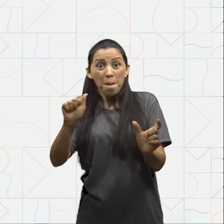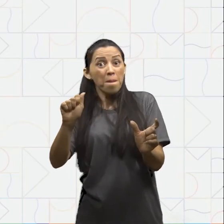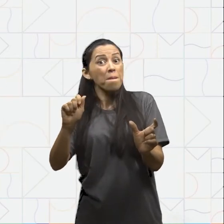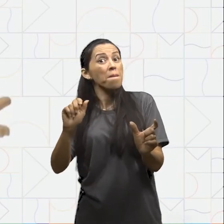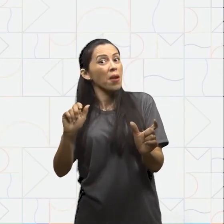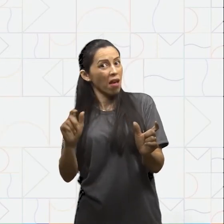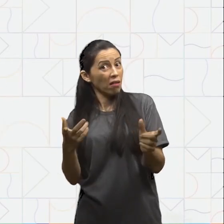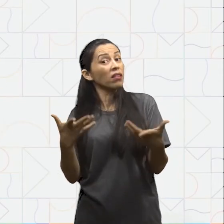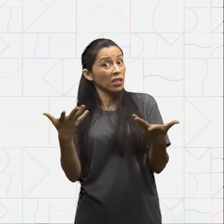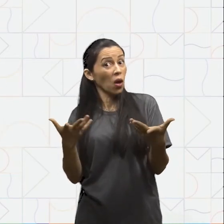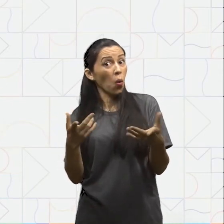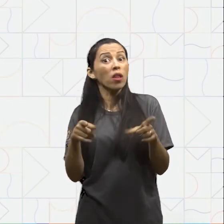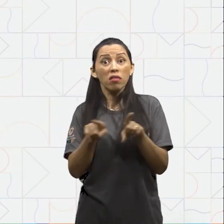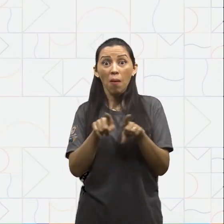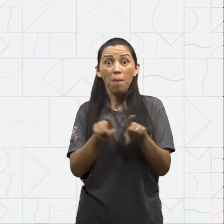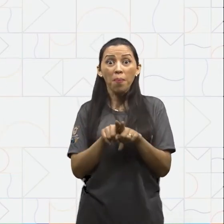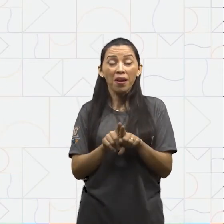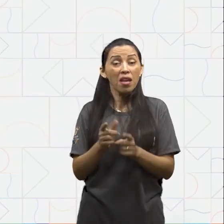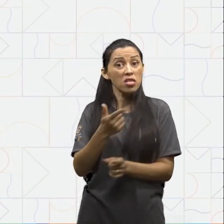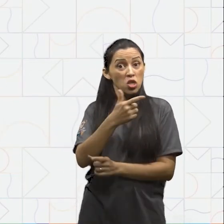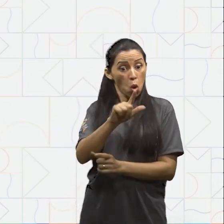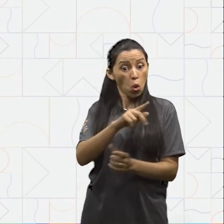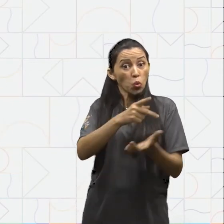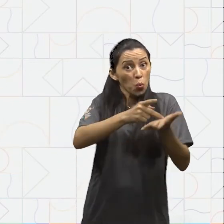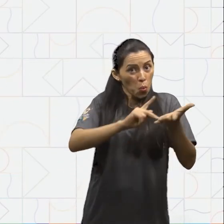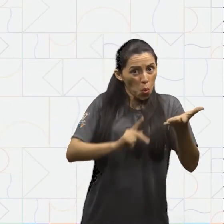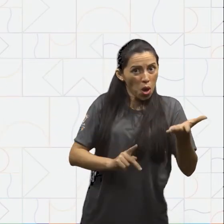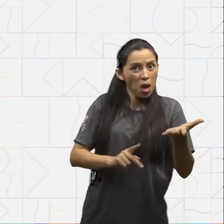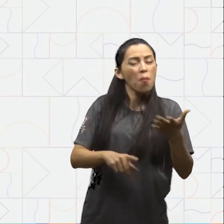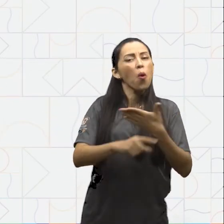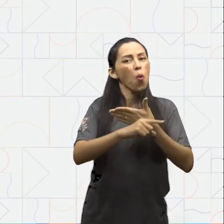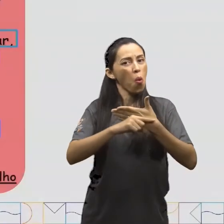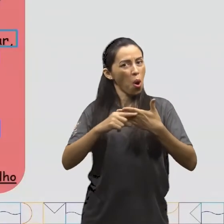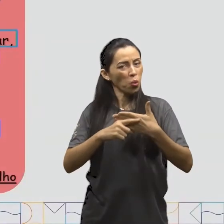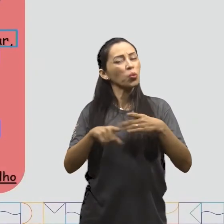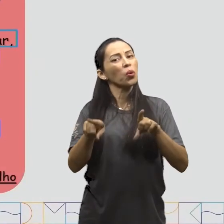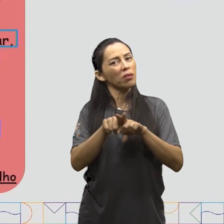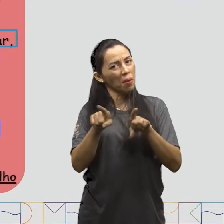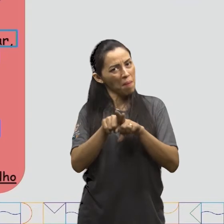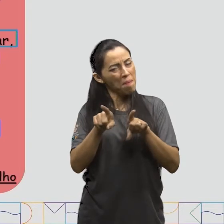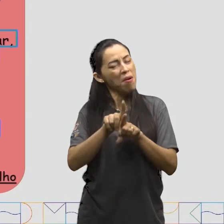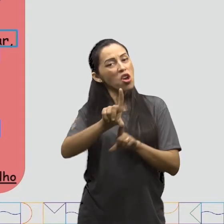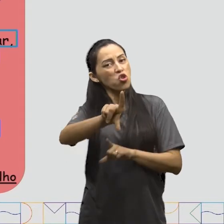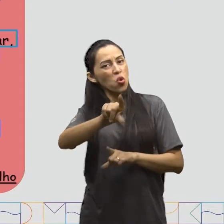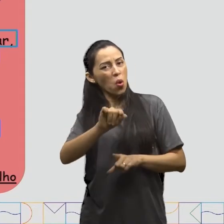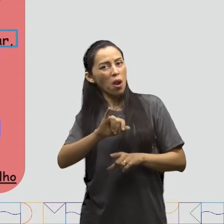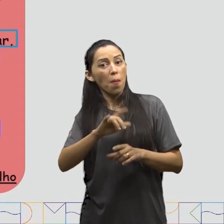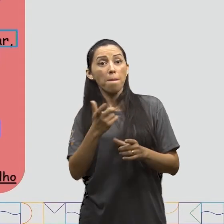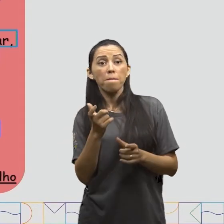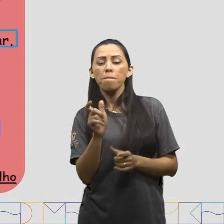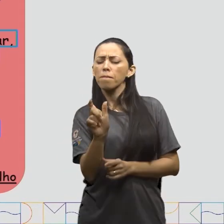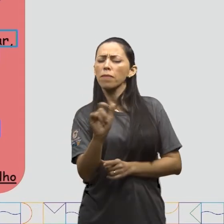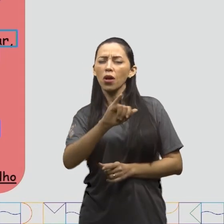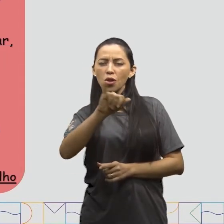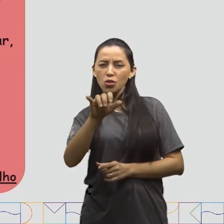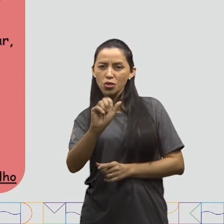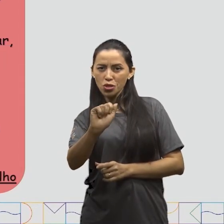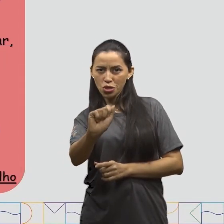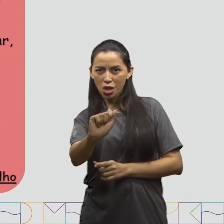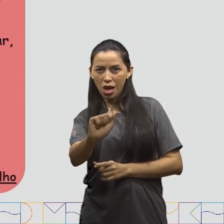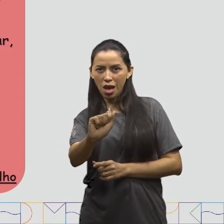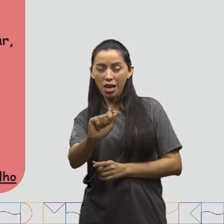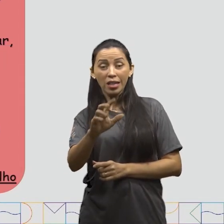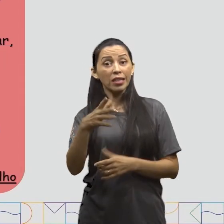nesse poema o autor também faz isso, mas com a sílaba já. No 5º verso da 4ª